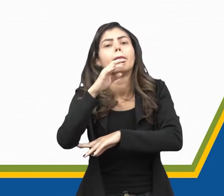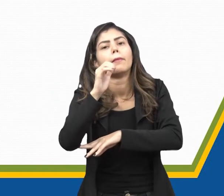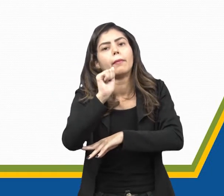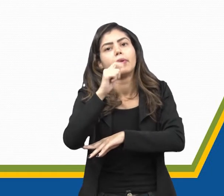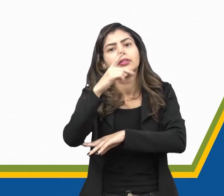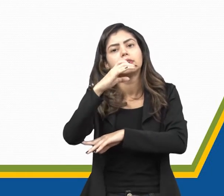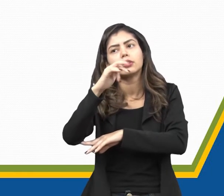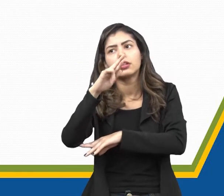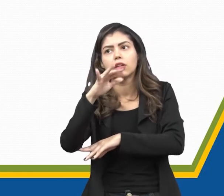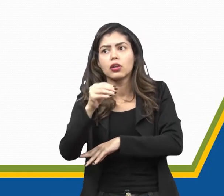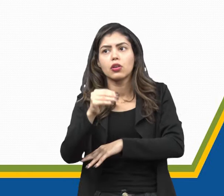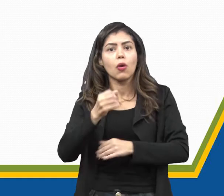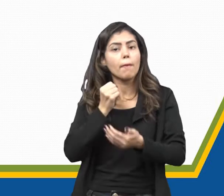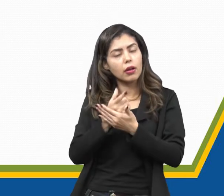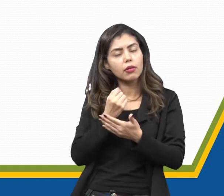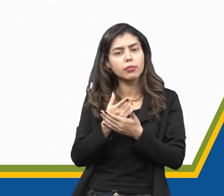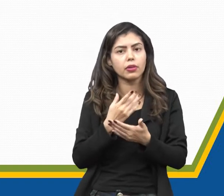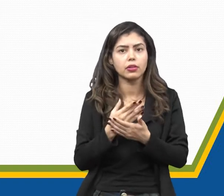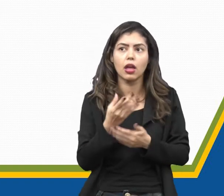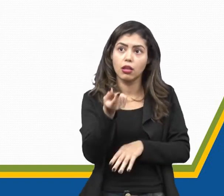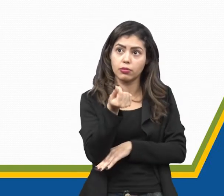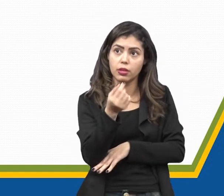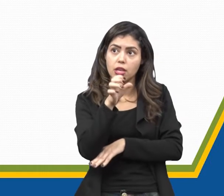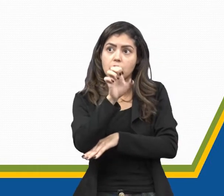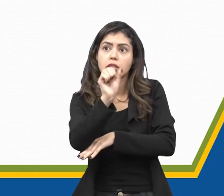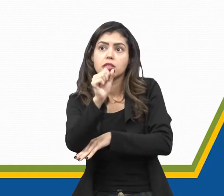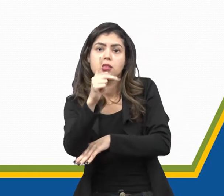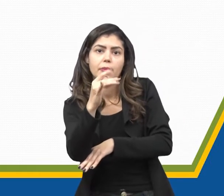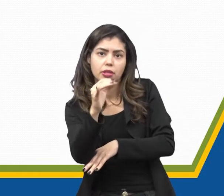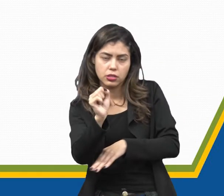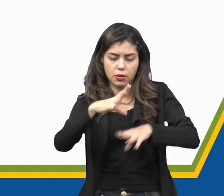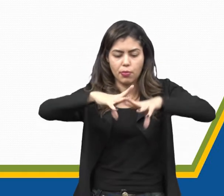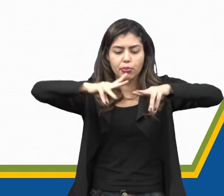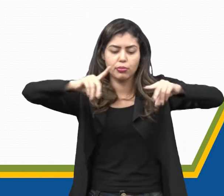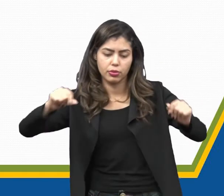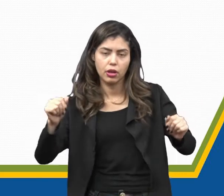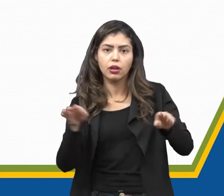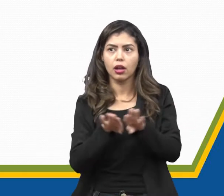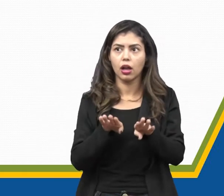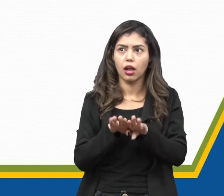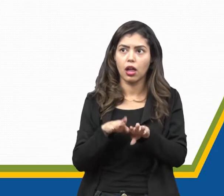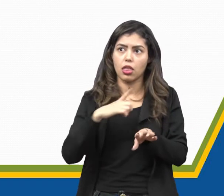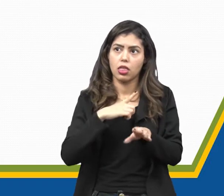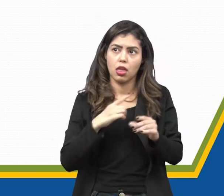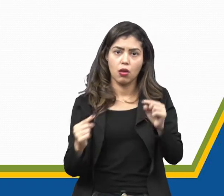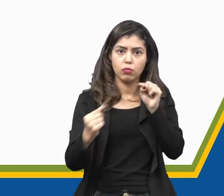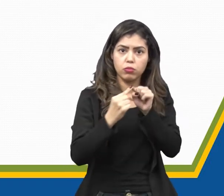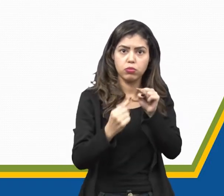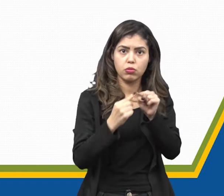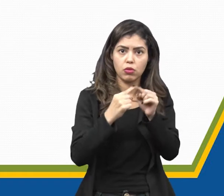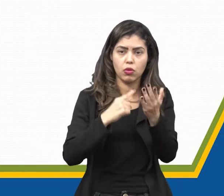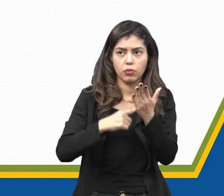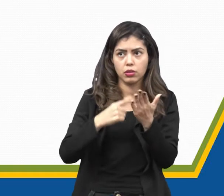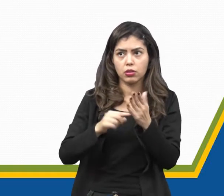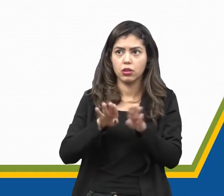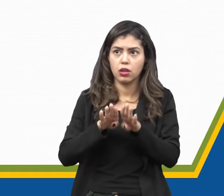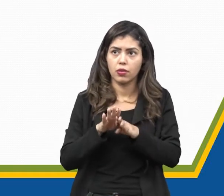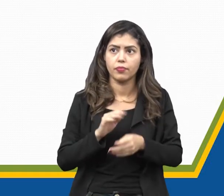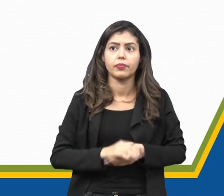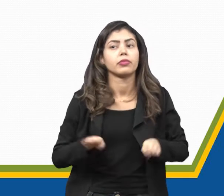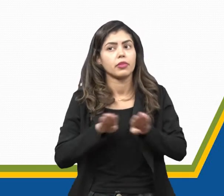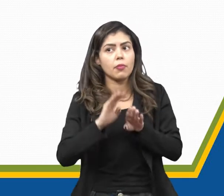O pagamento é realizado em espécie pelo uso da terra, por meio de cotas estipuladas entre o parceiro e o proprietário. Tem